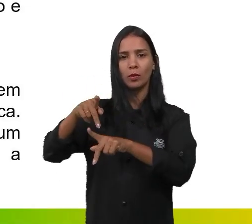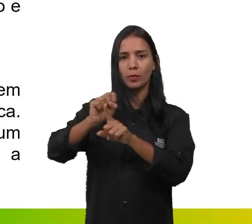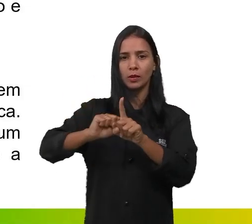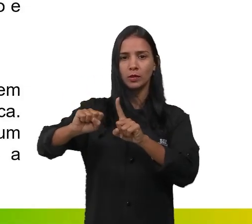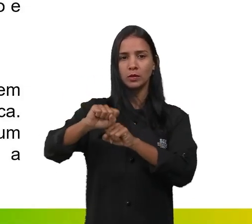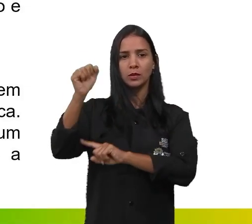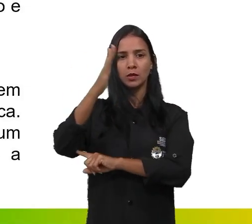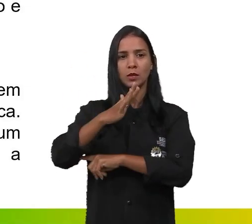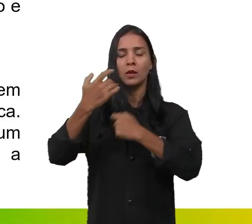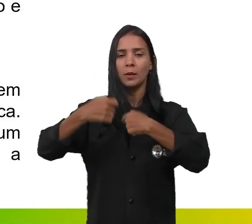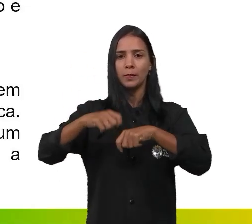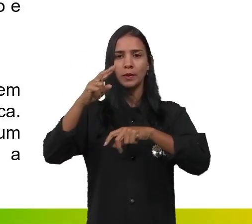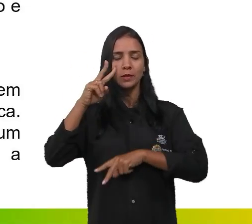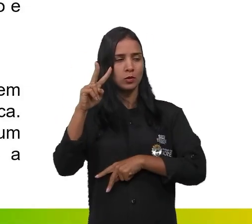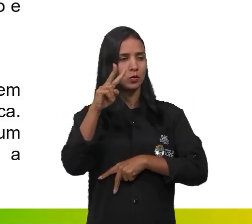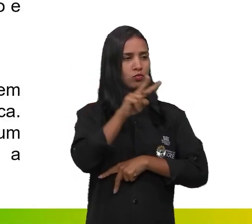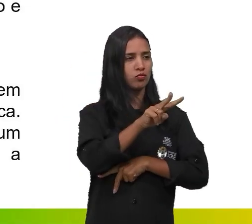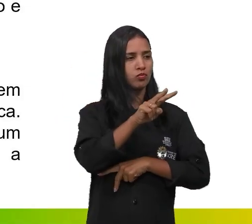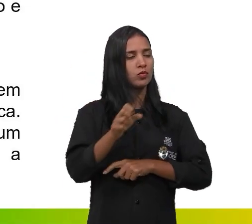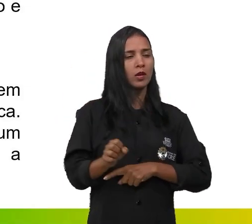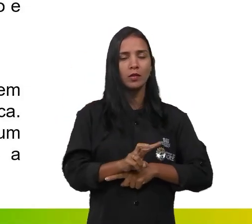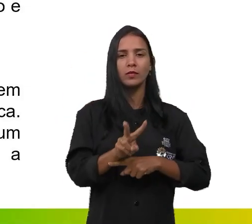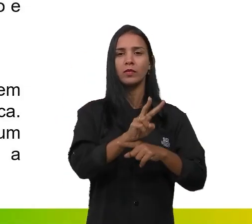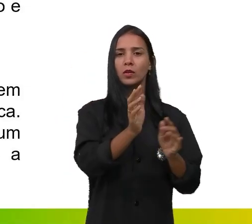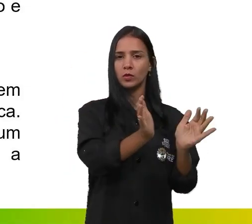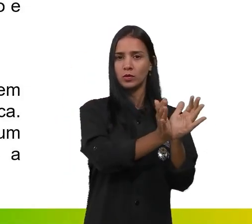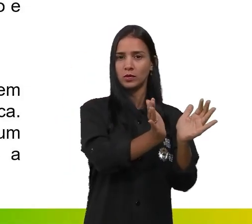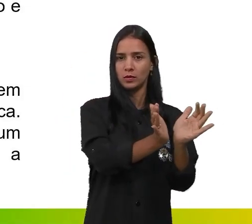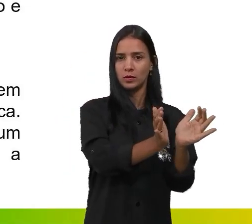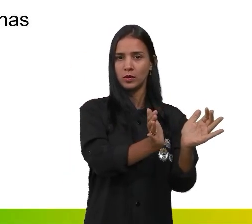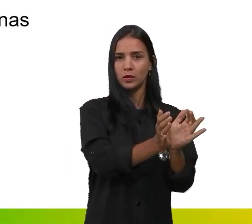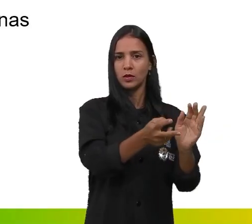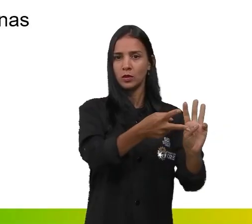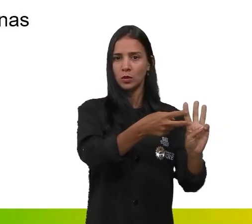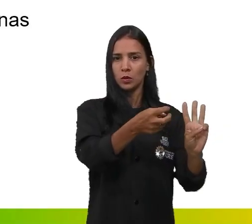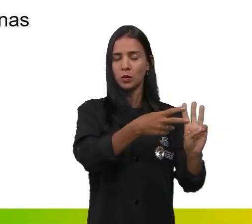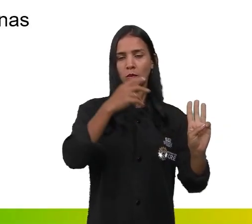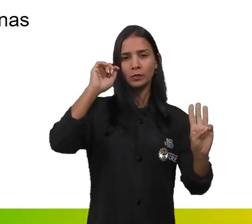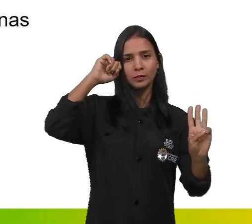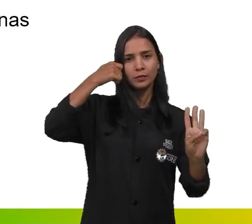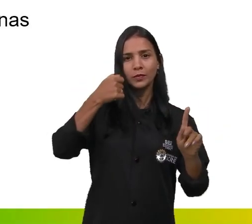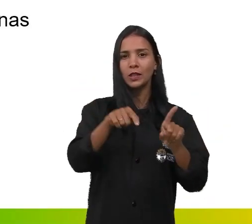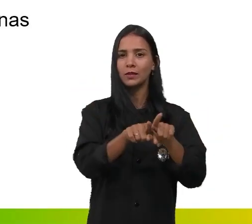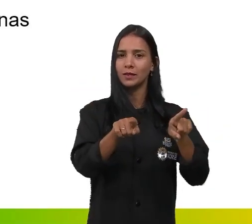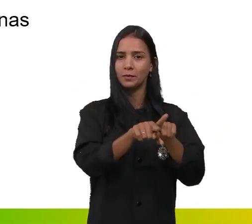de suas alteridades. Então,